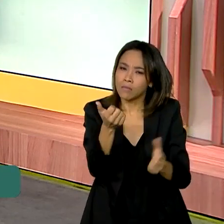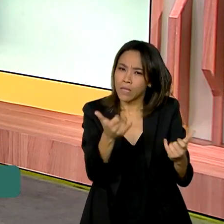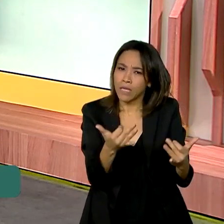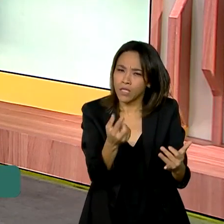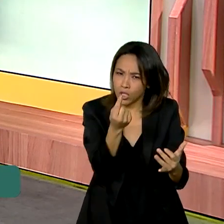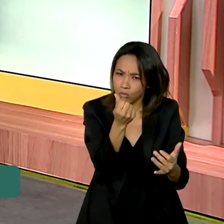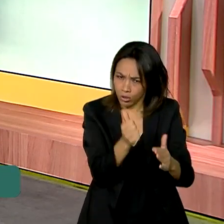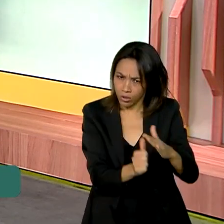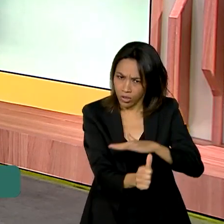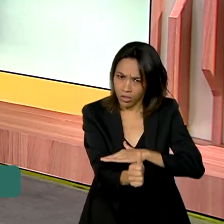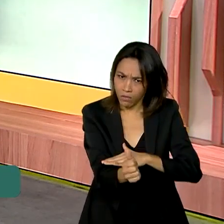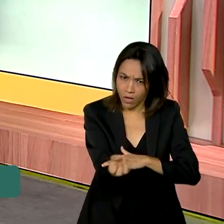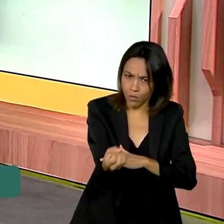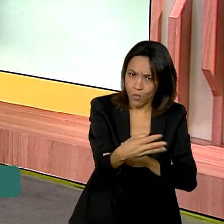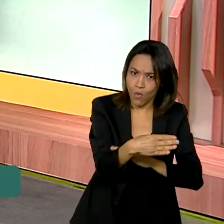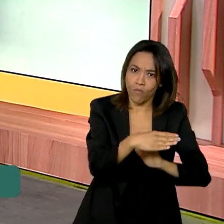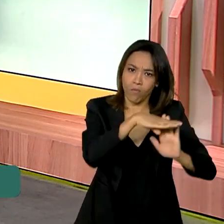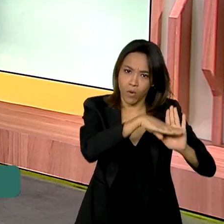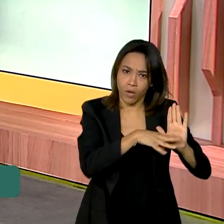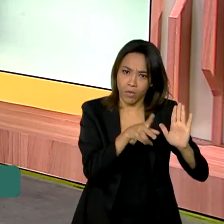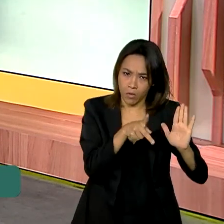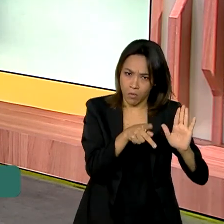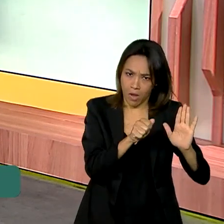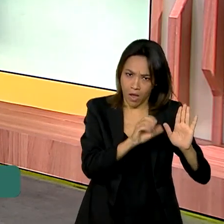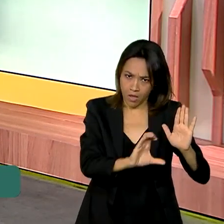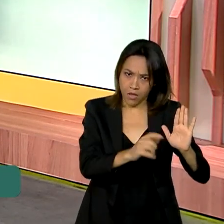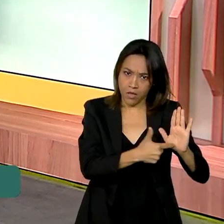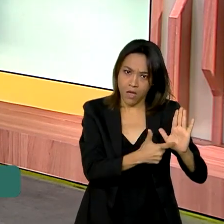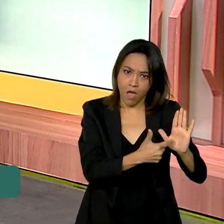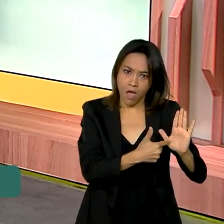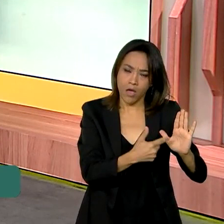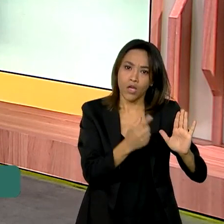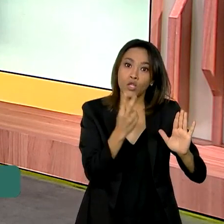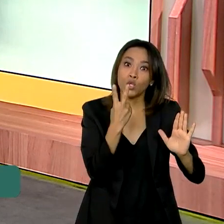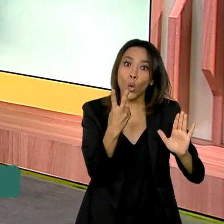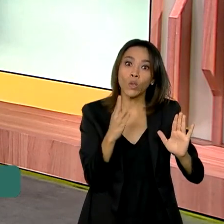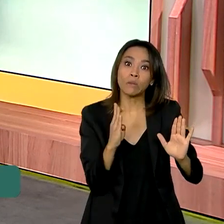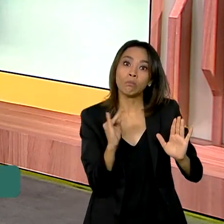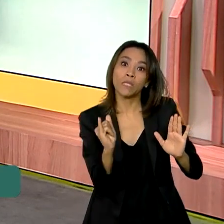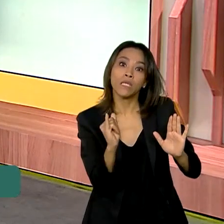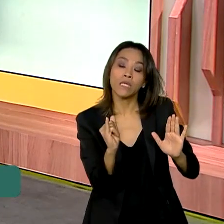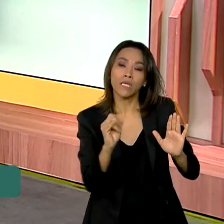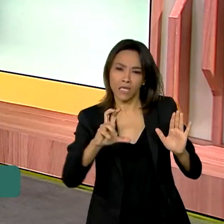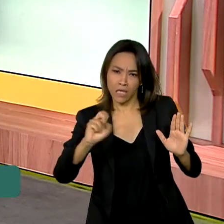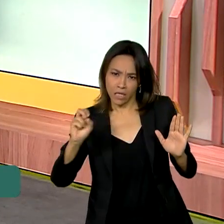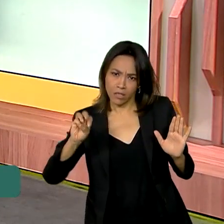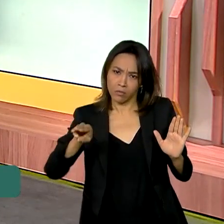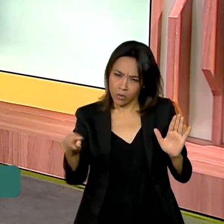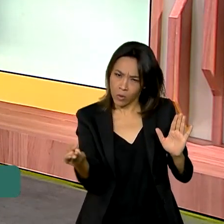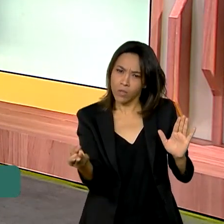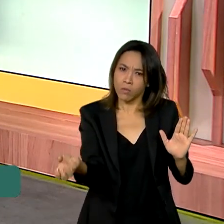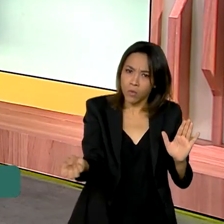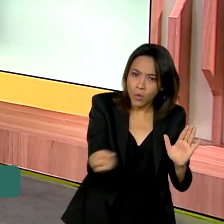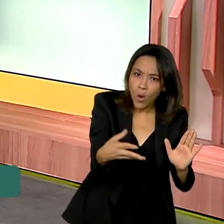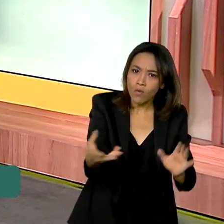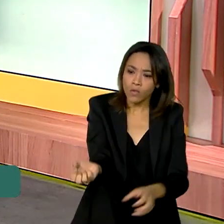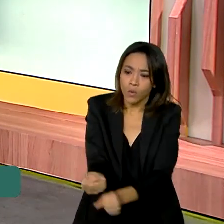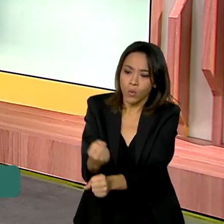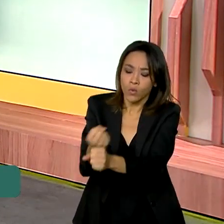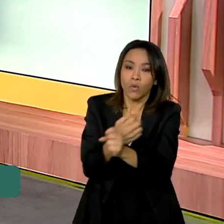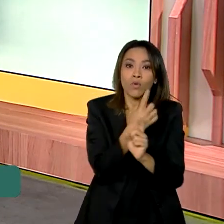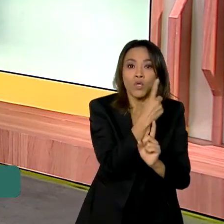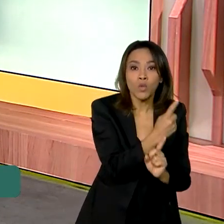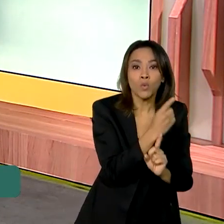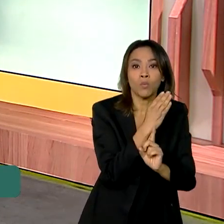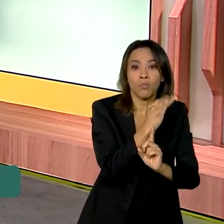do novo PAC, né, o Programa de Aceleração do Crescimento. Serão 2,5 bilhões para novas unidades e 1